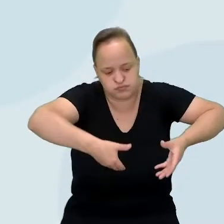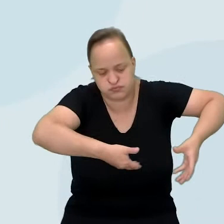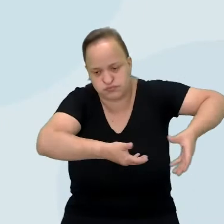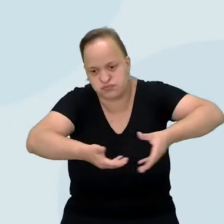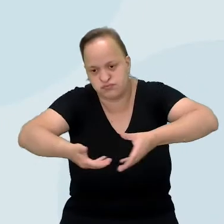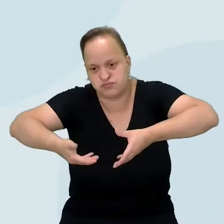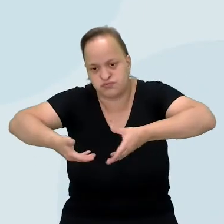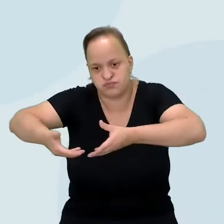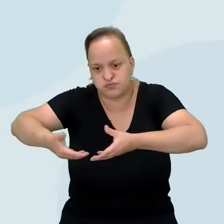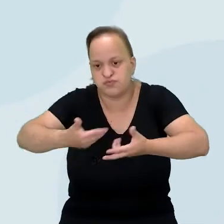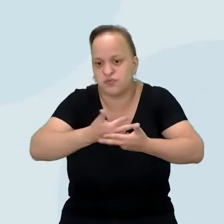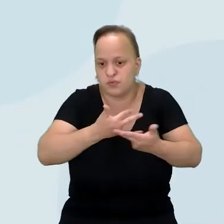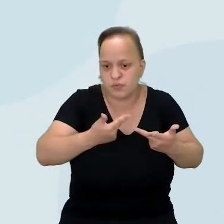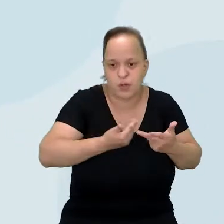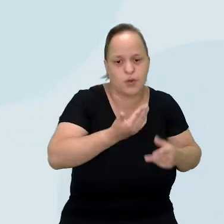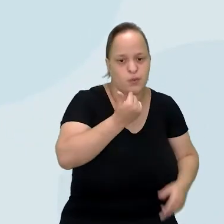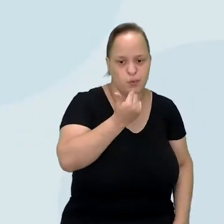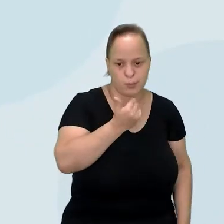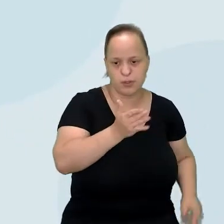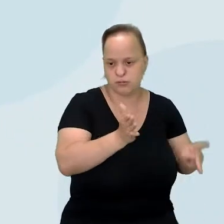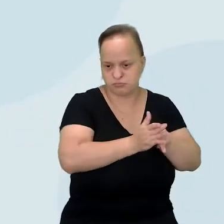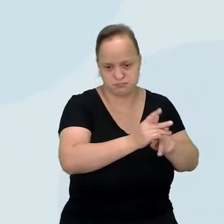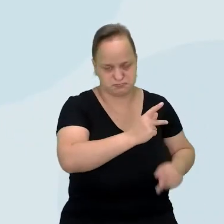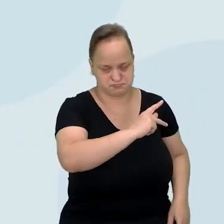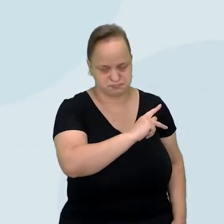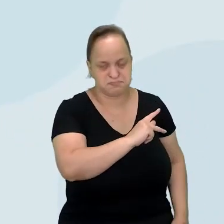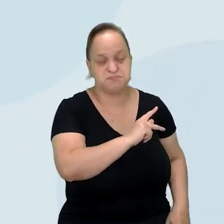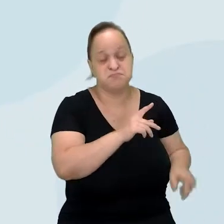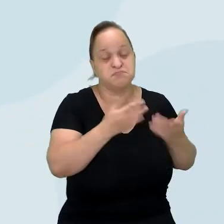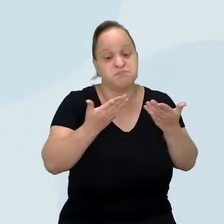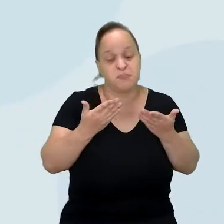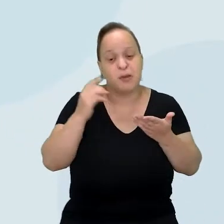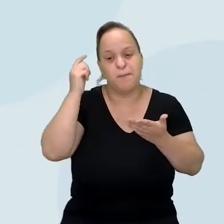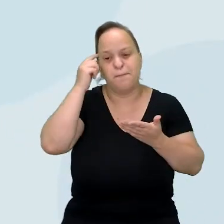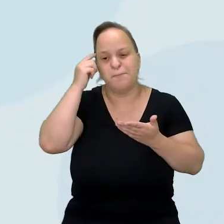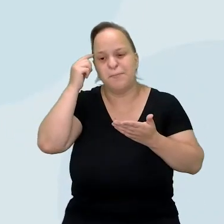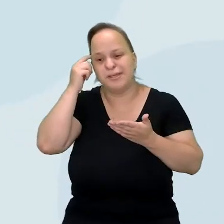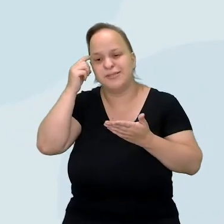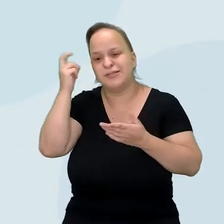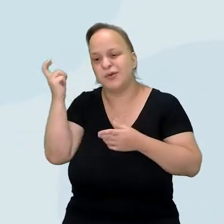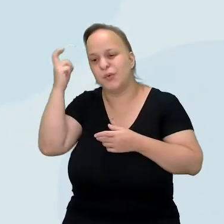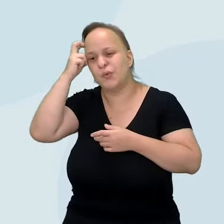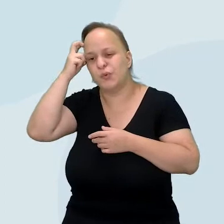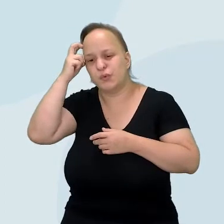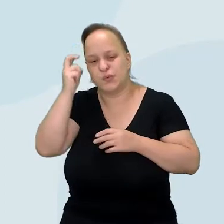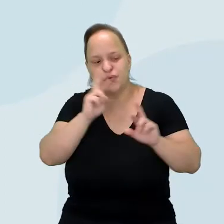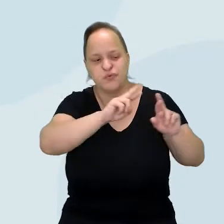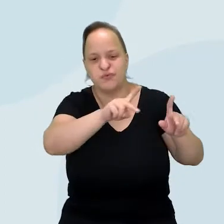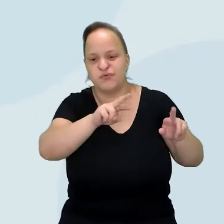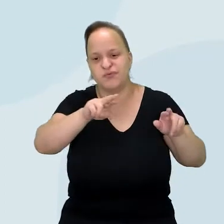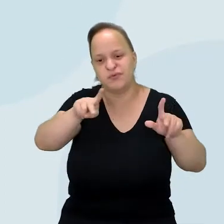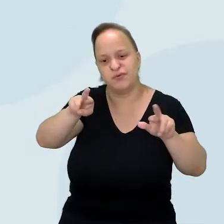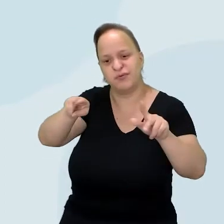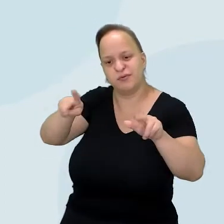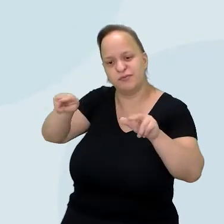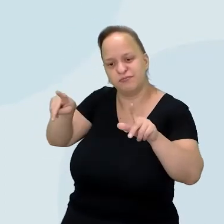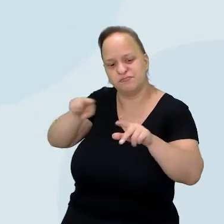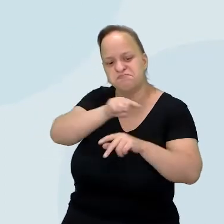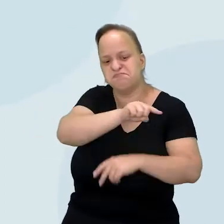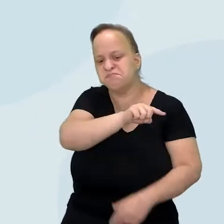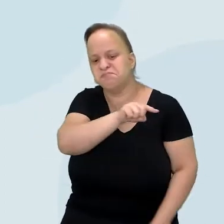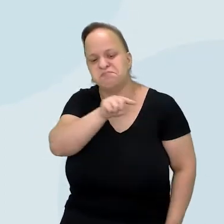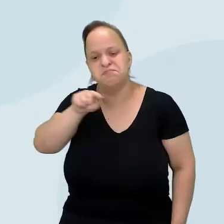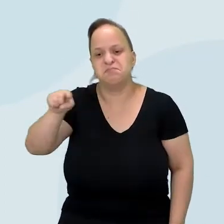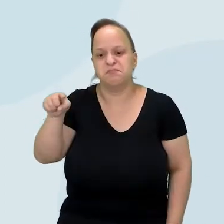pode pensar justamente na relação da importância de cada cultura. Então, que a gente desenvolve no